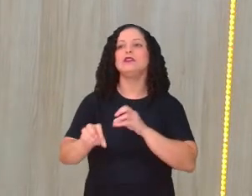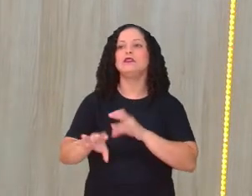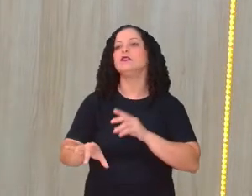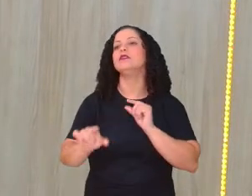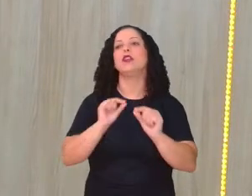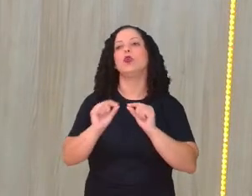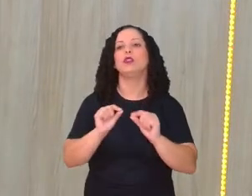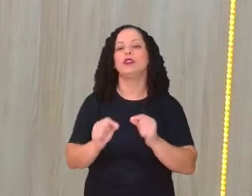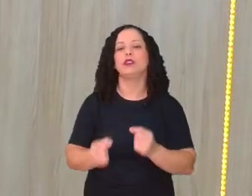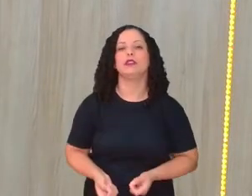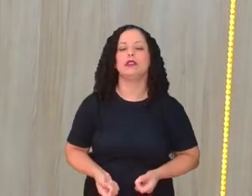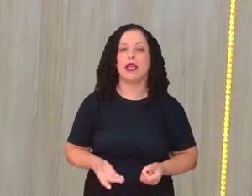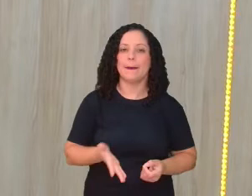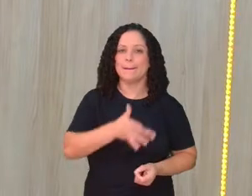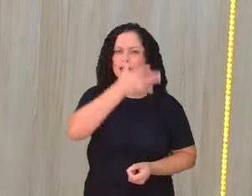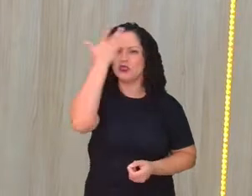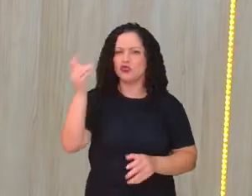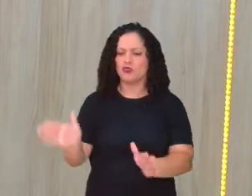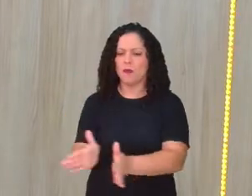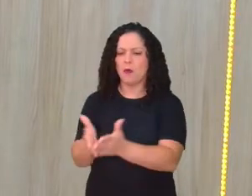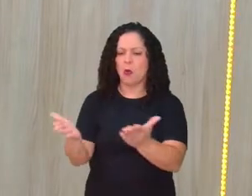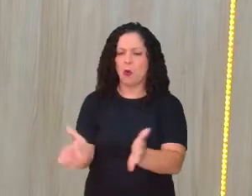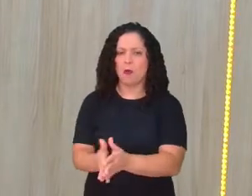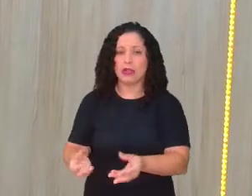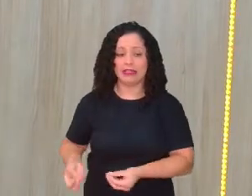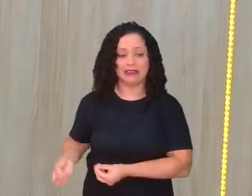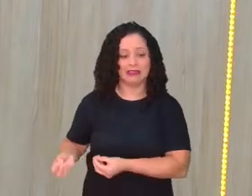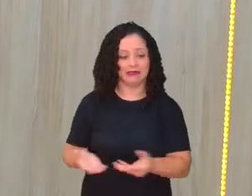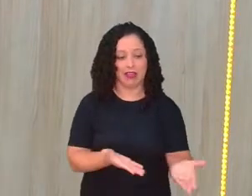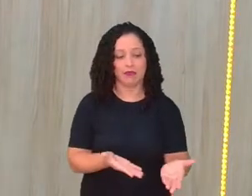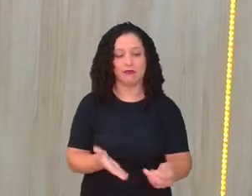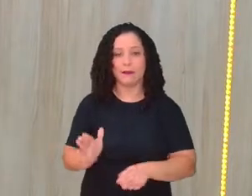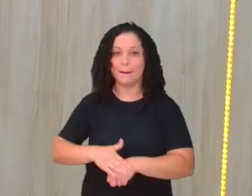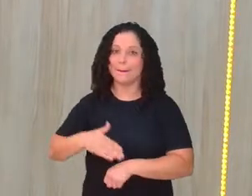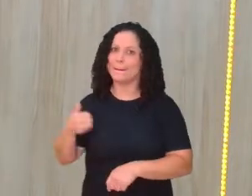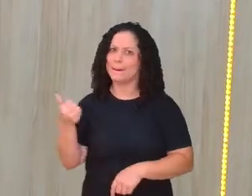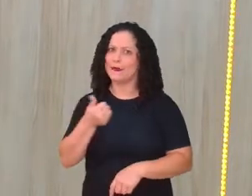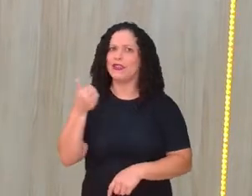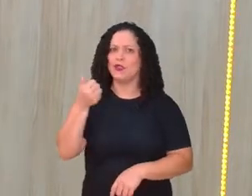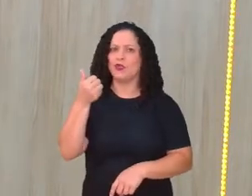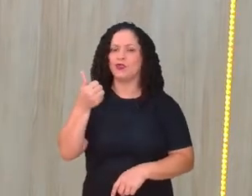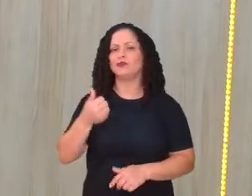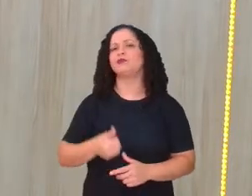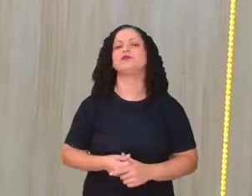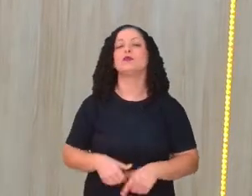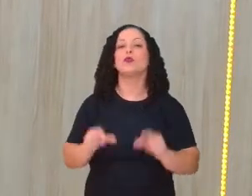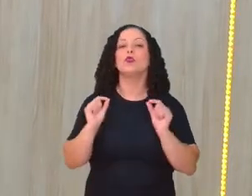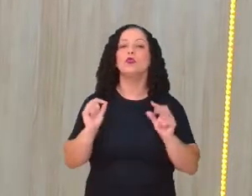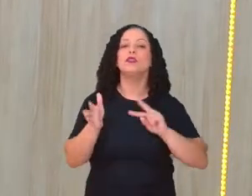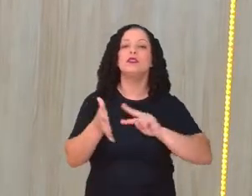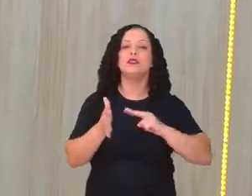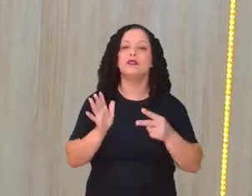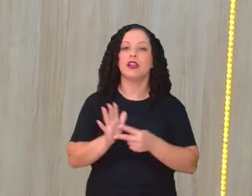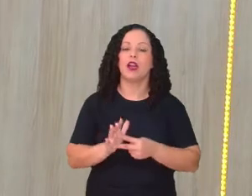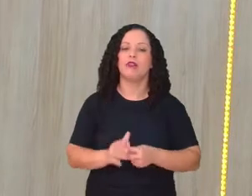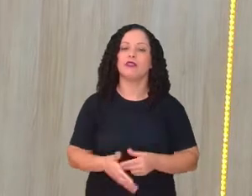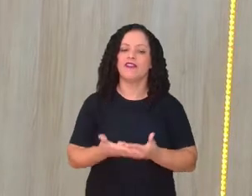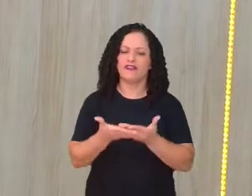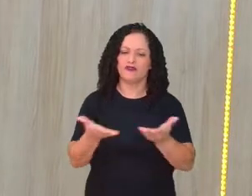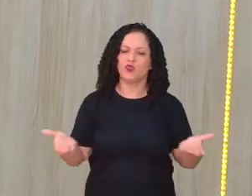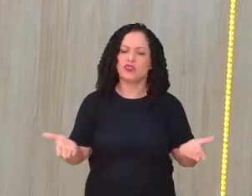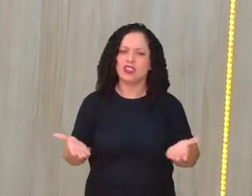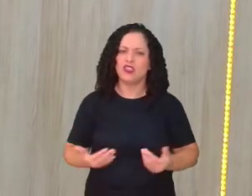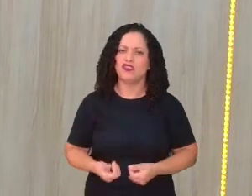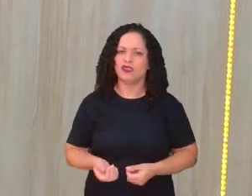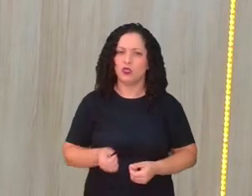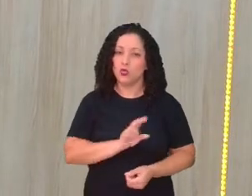ao necessitado, procedem melhor do que se comprassem indulgência. Veja, o que é que ele está dizendo? Ó, ao invés de você assinar